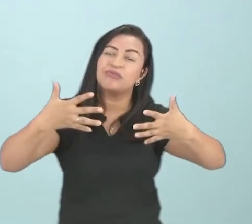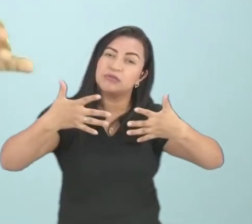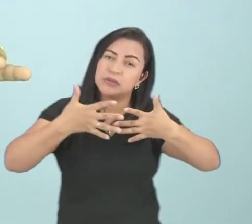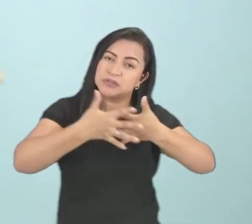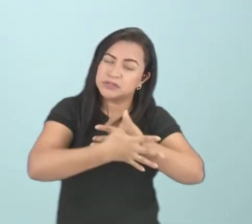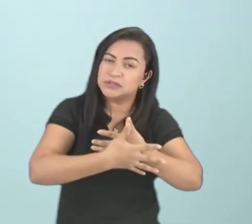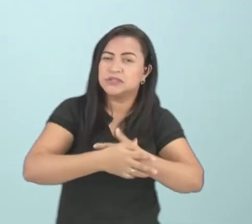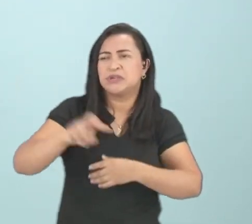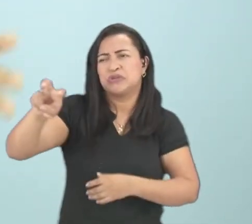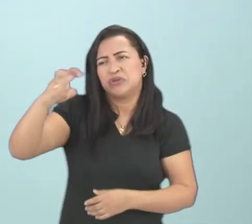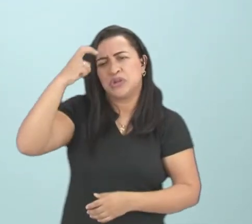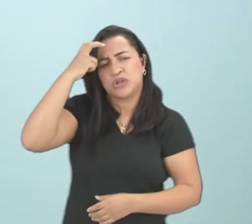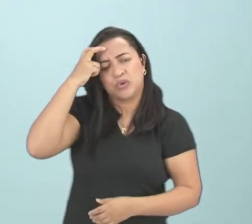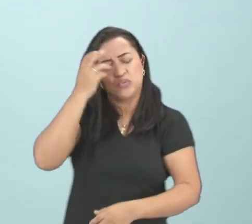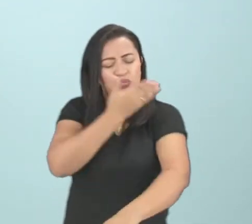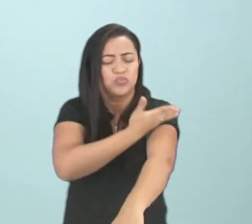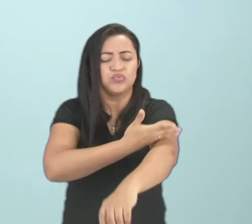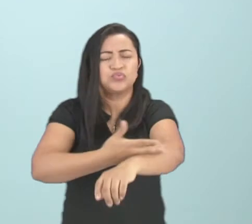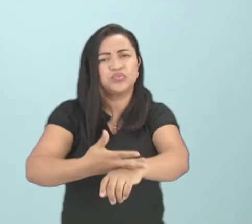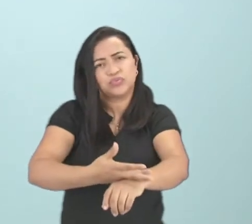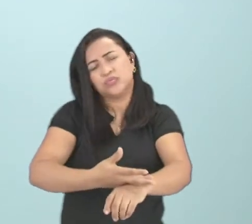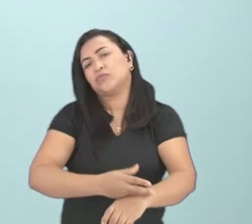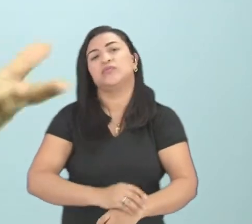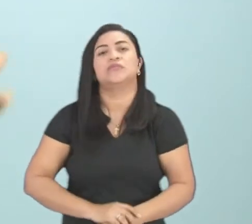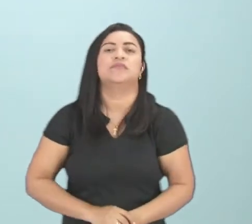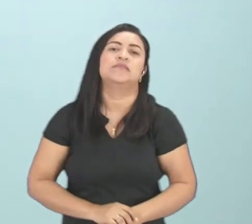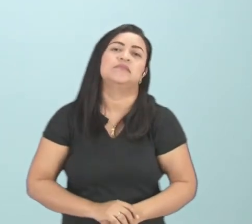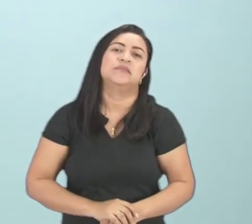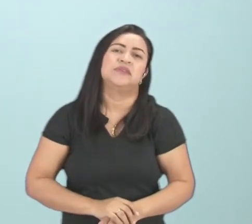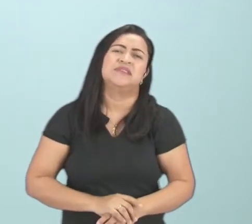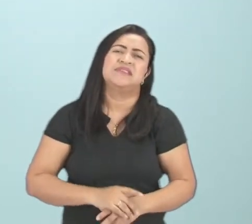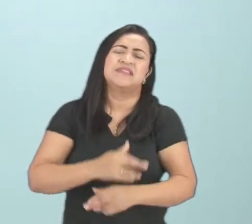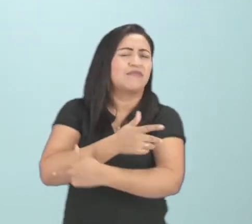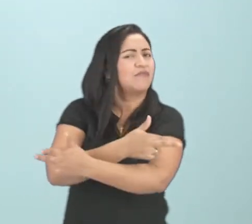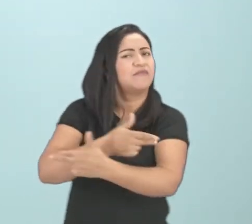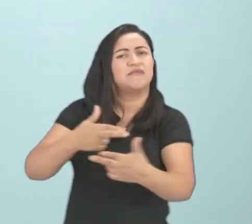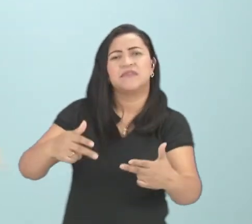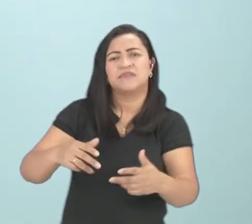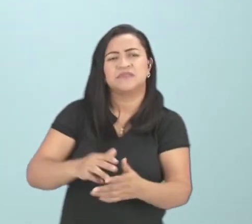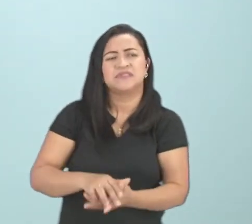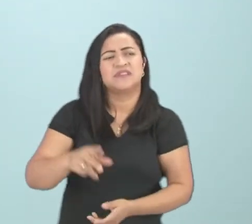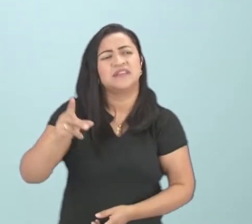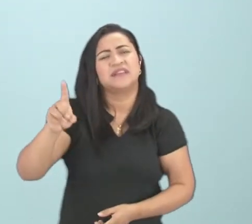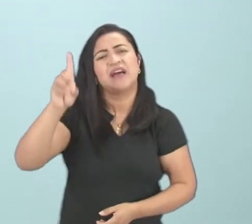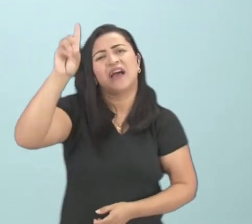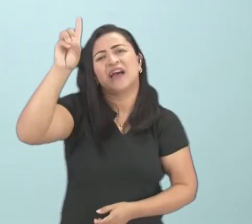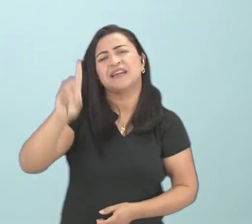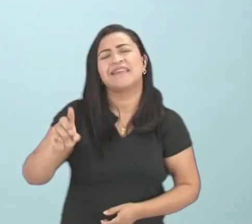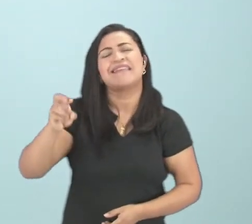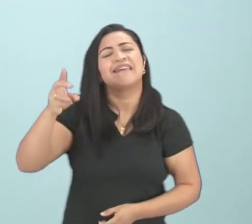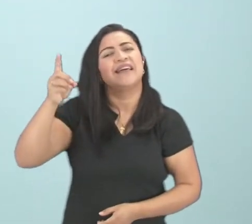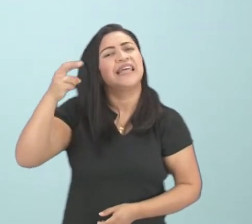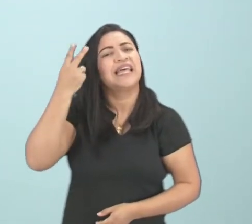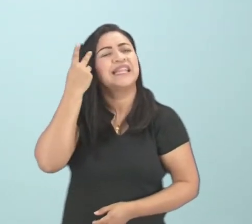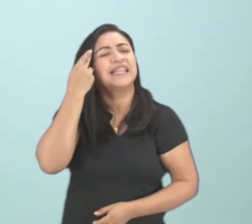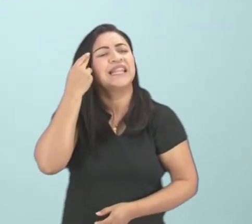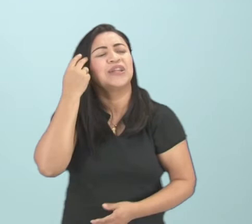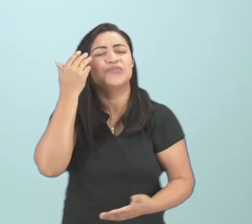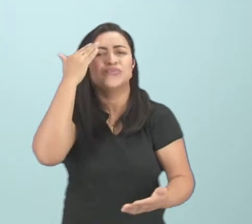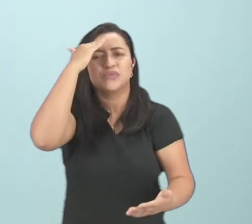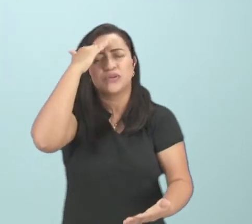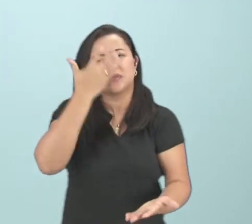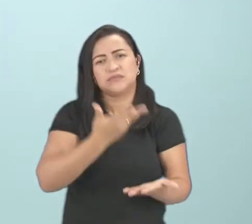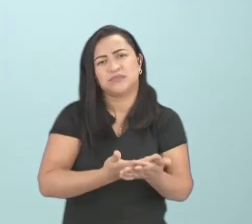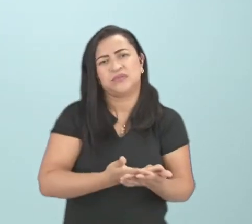tem cultura, que tem folclore, e as pessoas têm o direito de acreditar nisso. É natural que o ser humano tenha essa